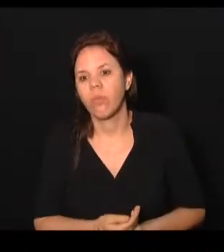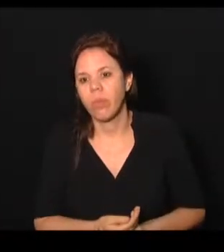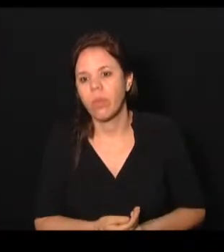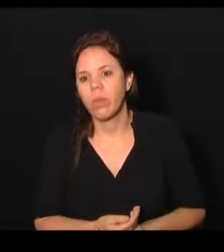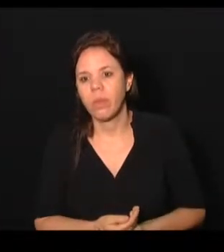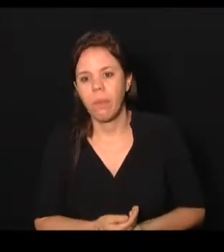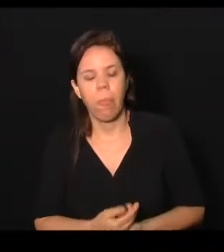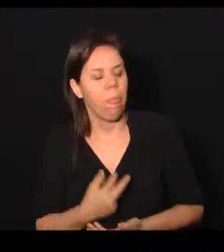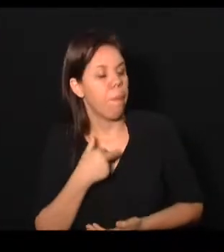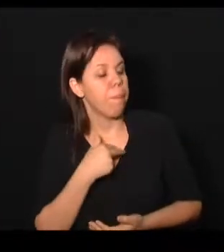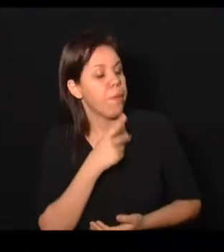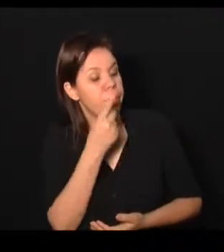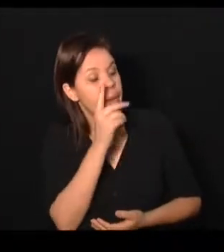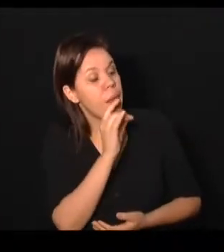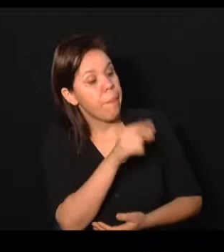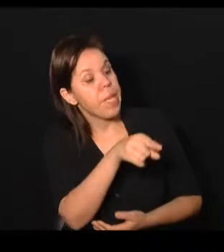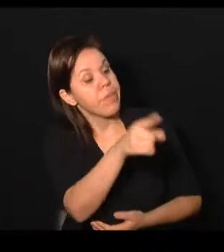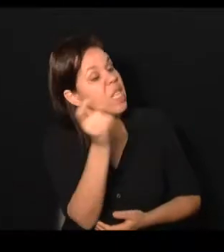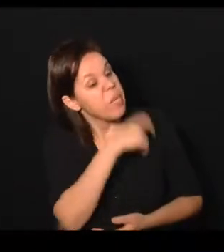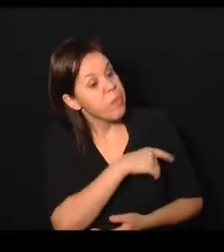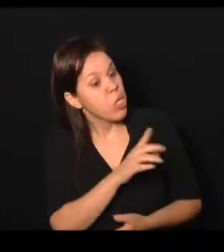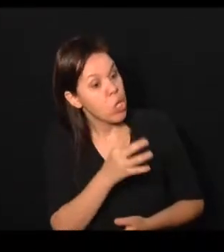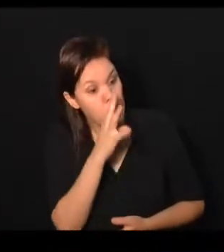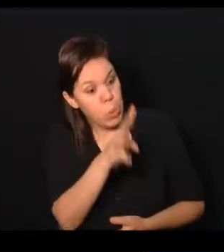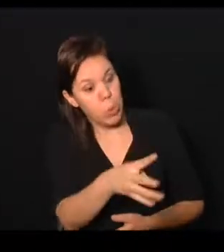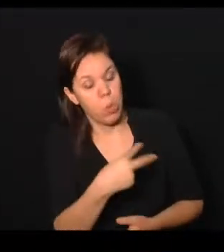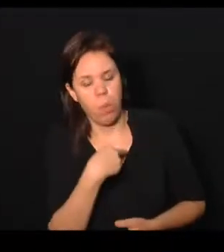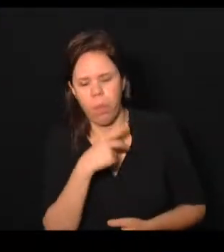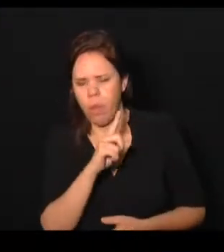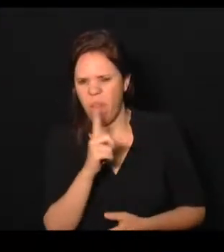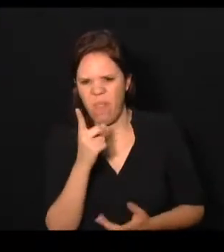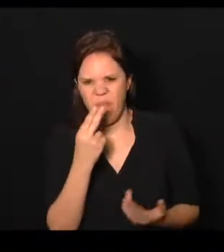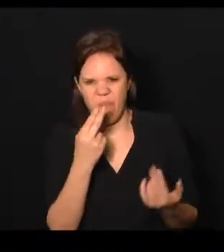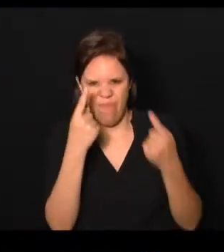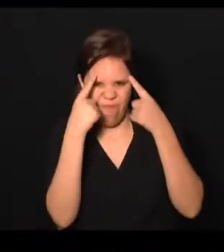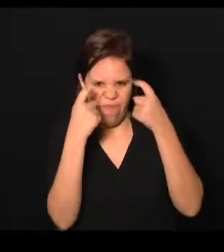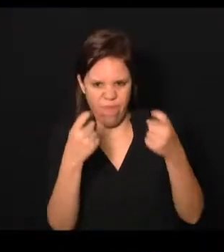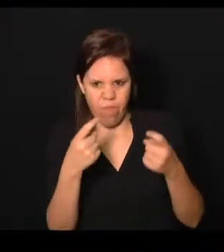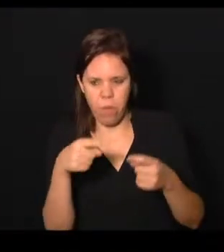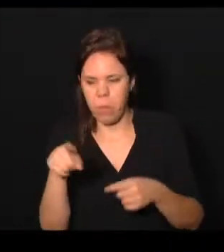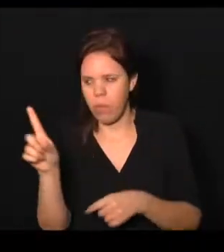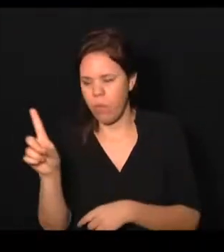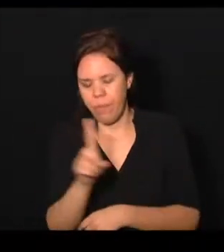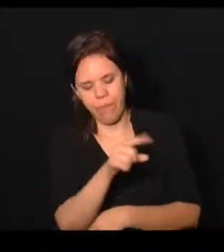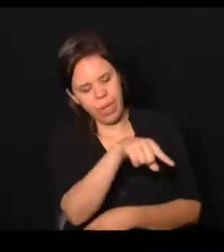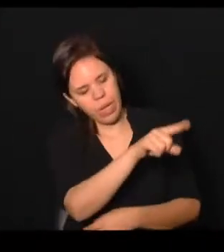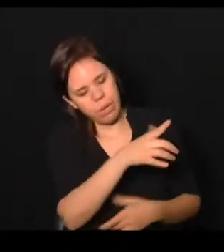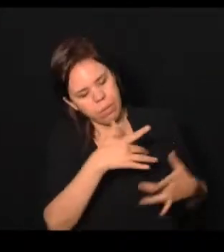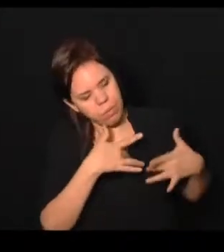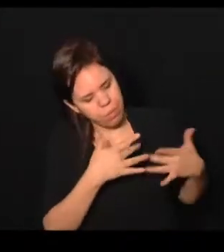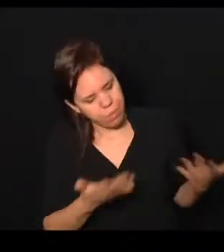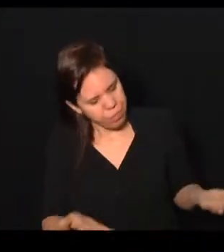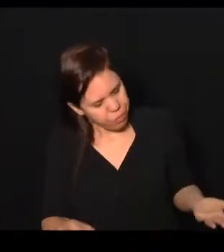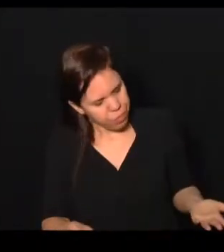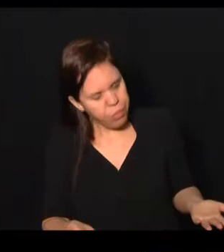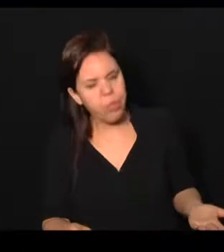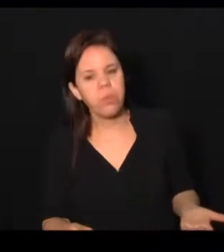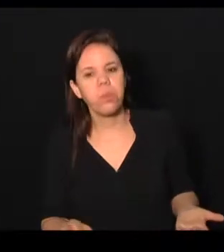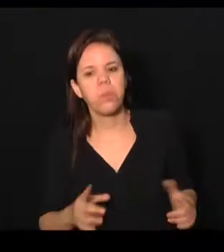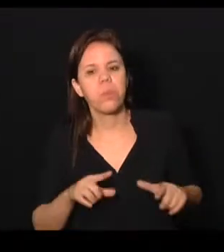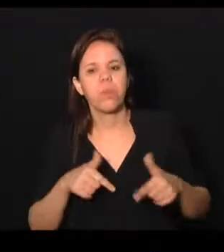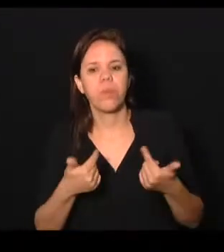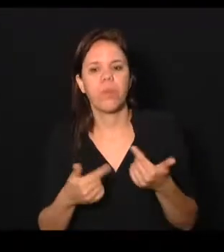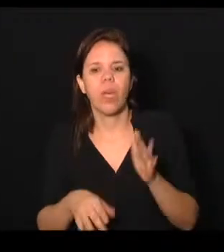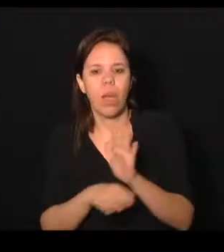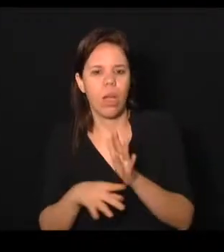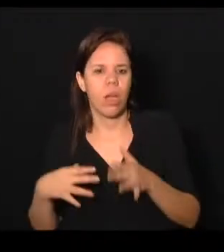substancial, eu não posso chegar para a pessoa e dizer, você está mentindo. Né? Isso é uma agressão. Né? A pessoa vai até ali e para fazer uma doação, para fazer um ato